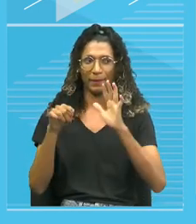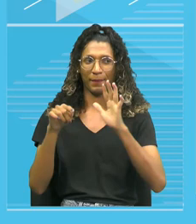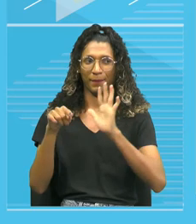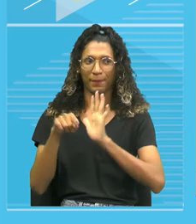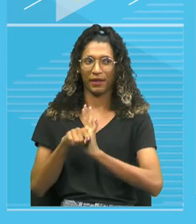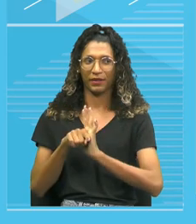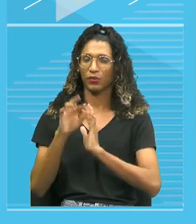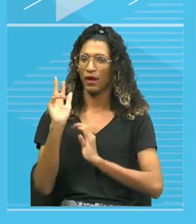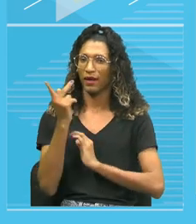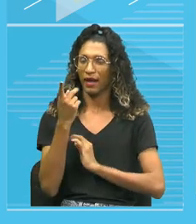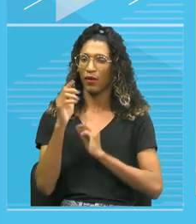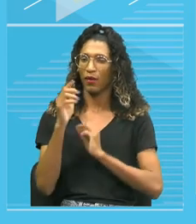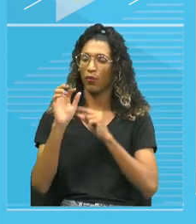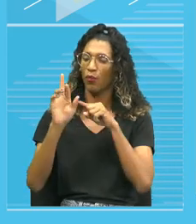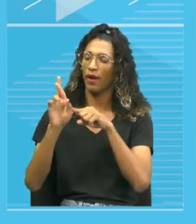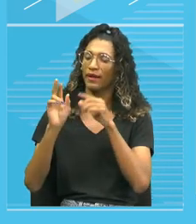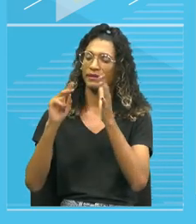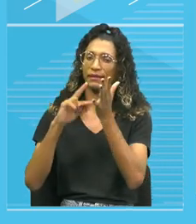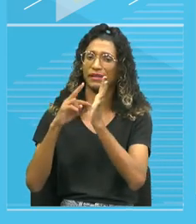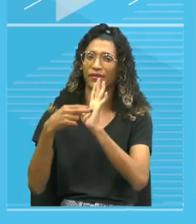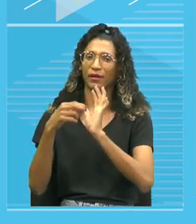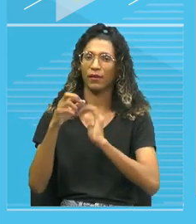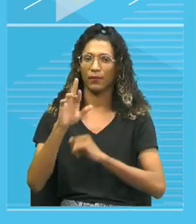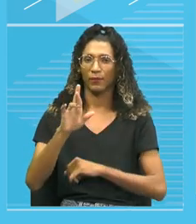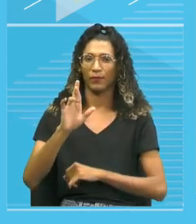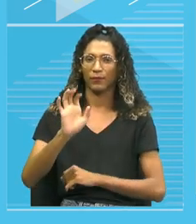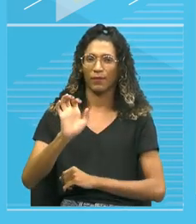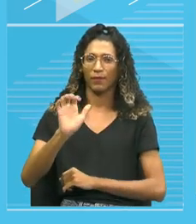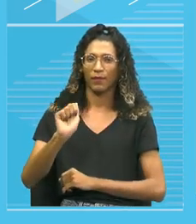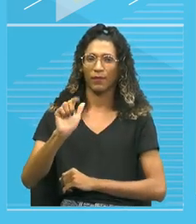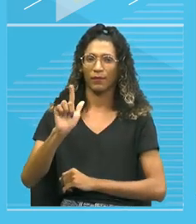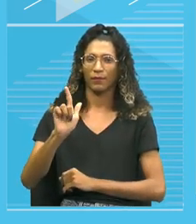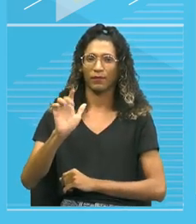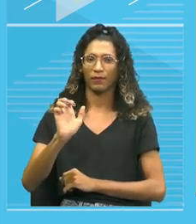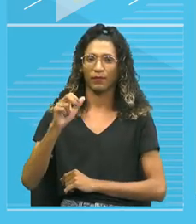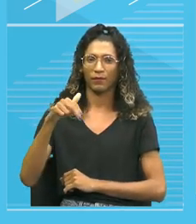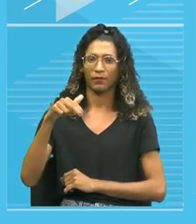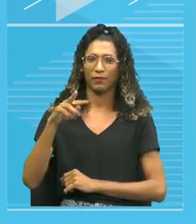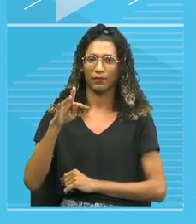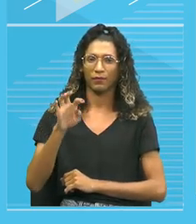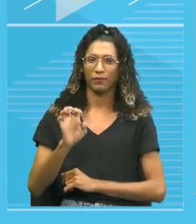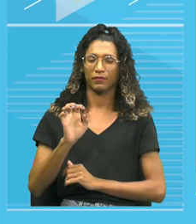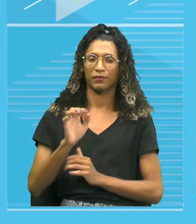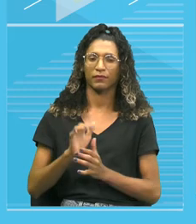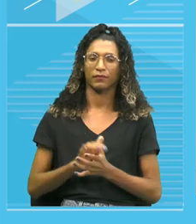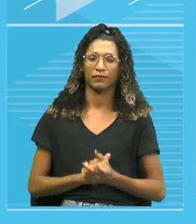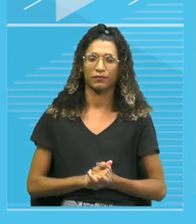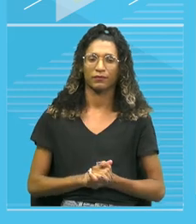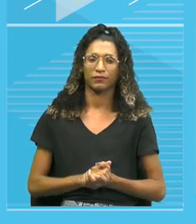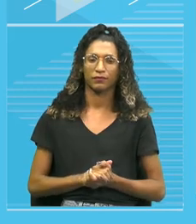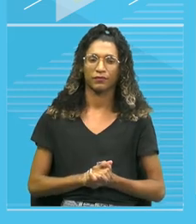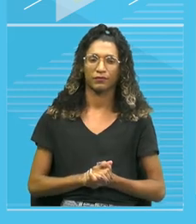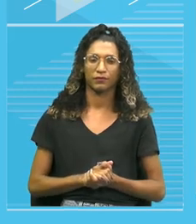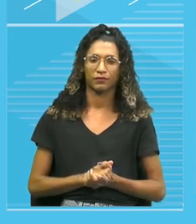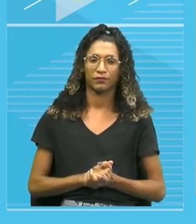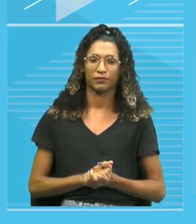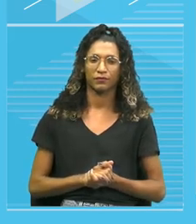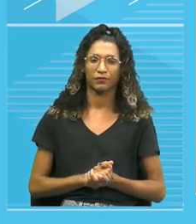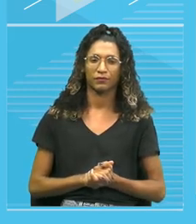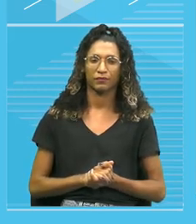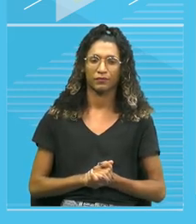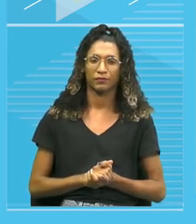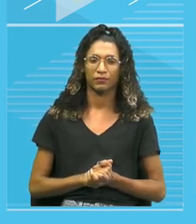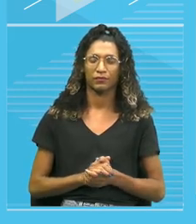porque na equação na equação química que foi fornecida para a gente ch3